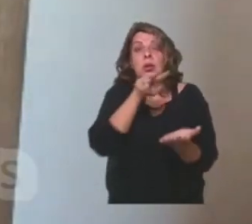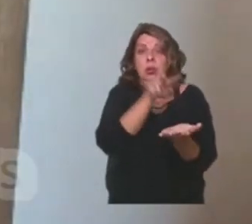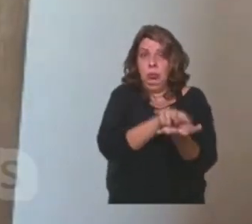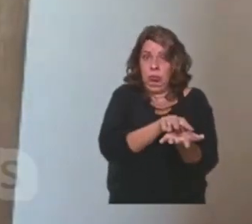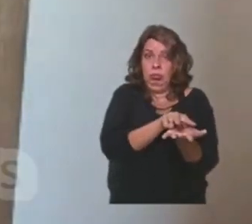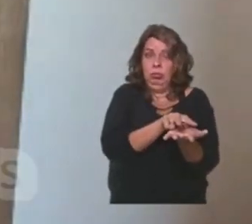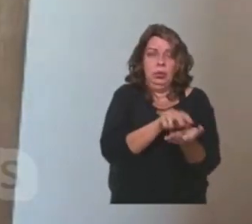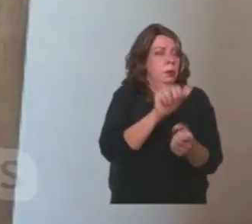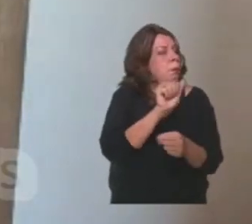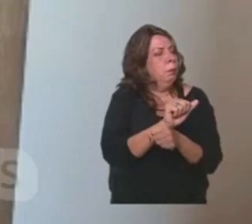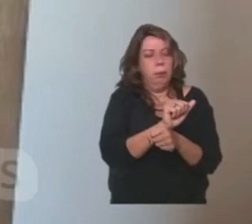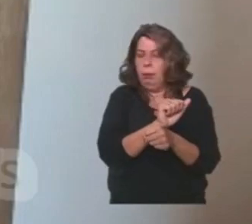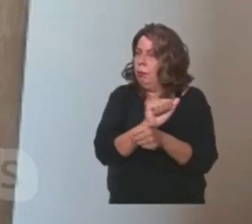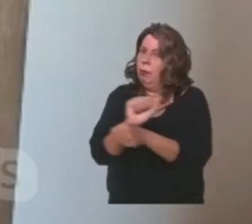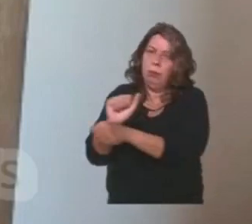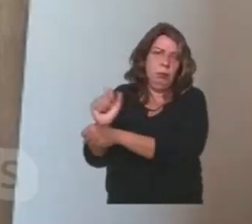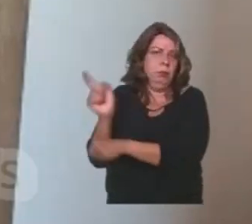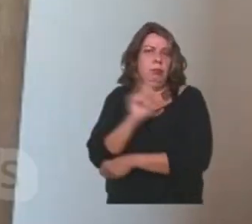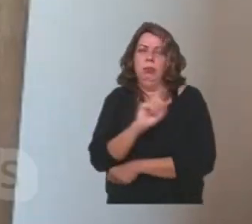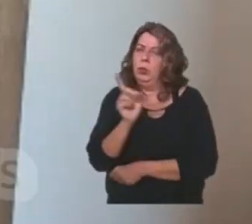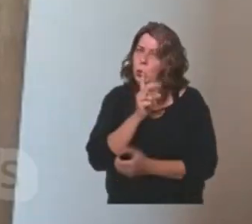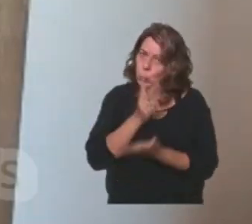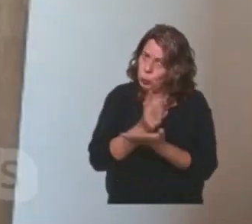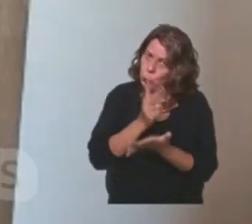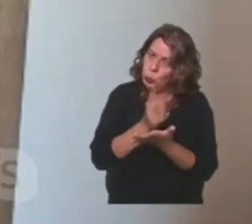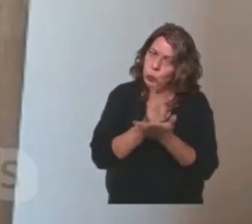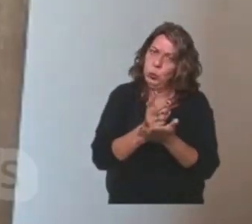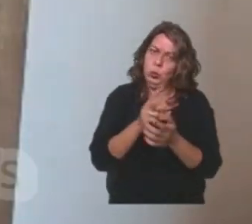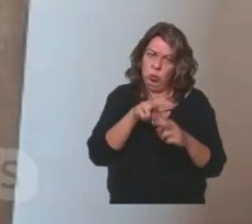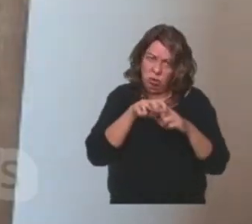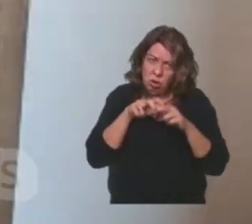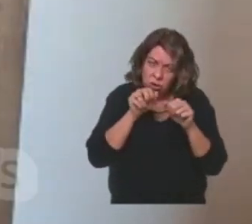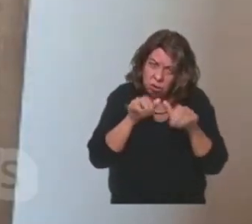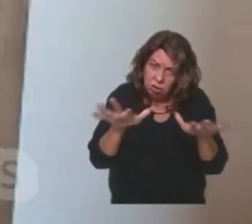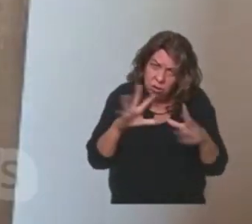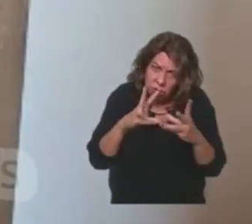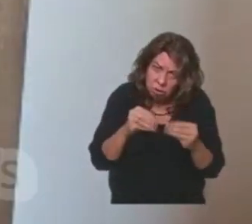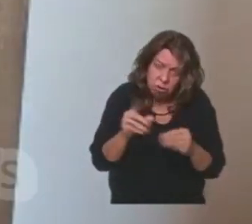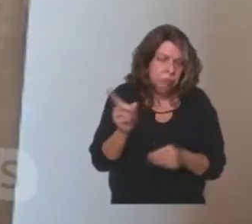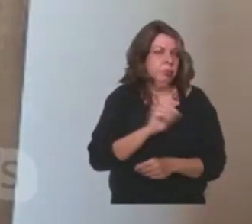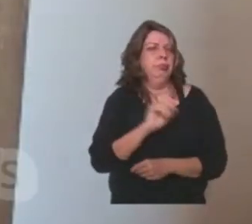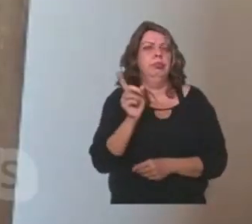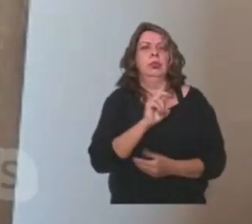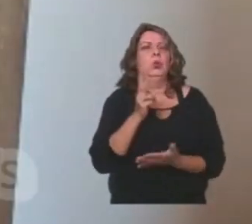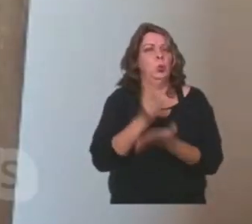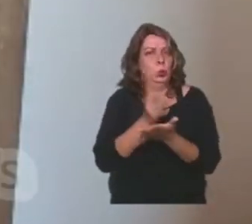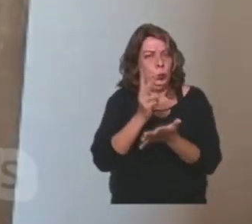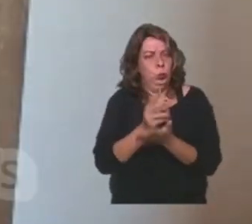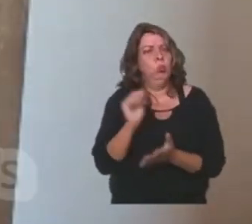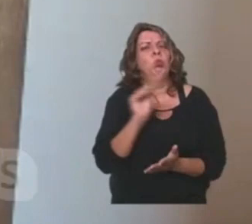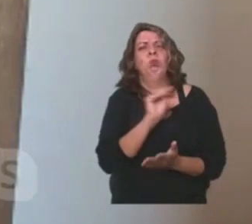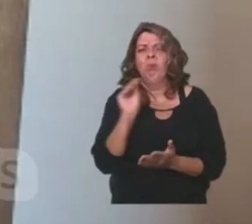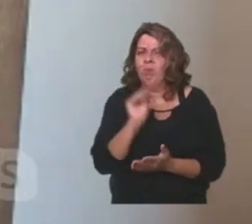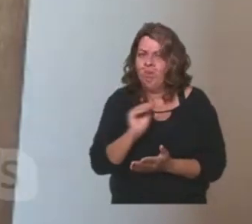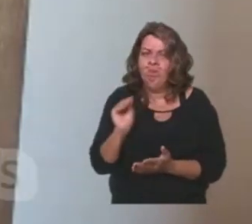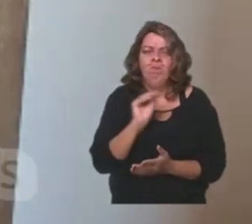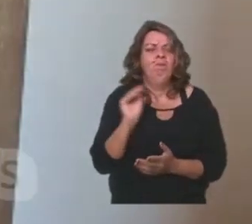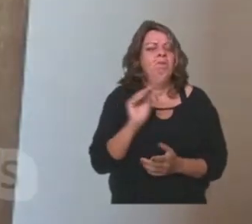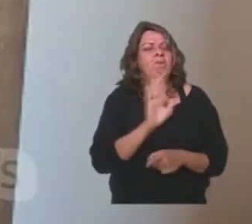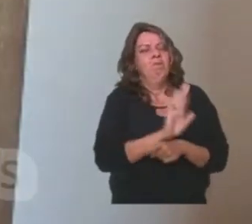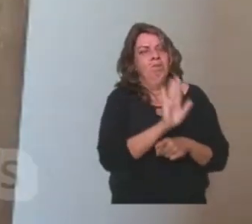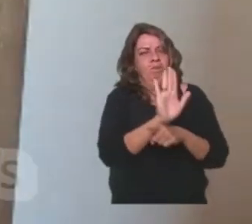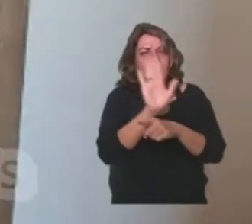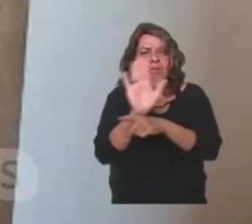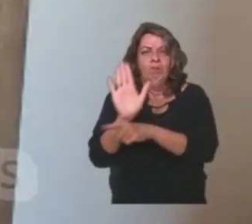não parou, não cessou em virtude da pandemia. Então, total assistência nós estamos prestando, continuamos